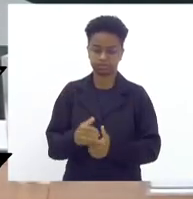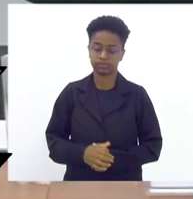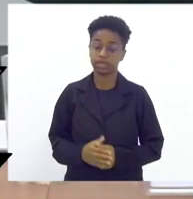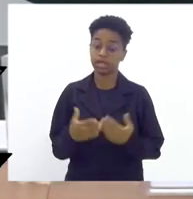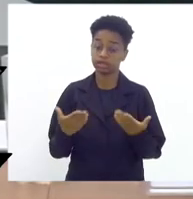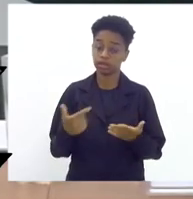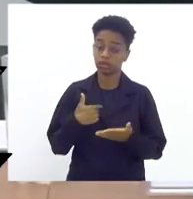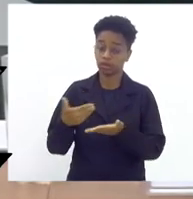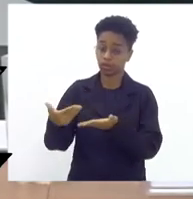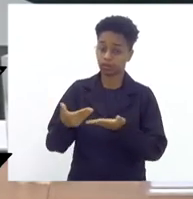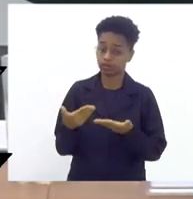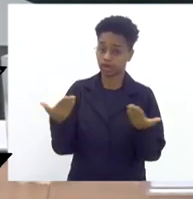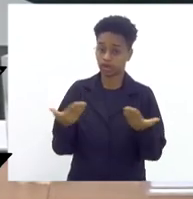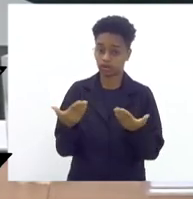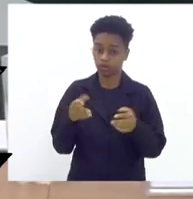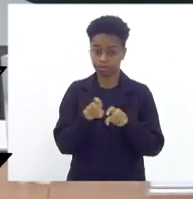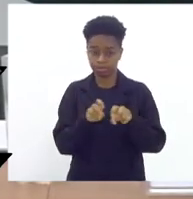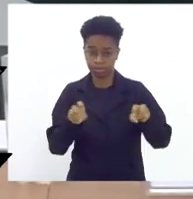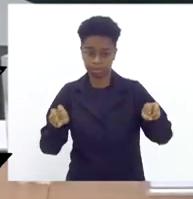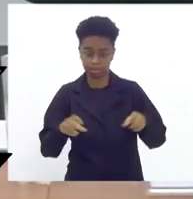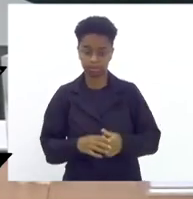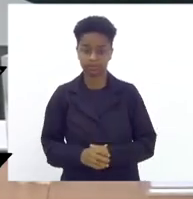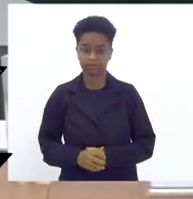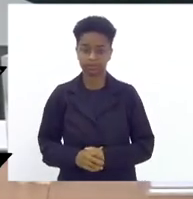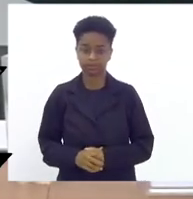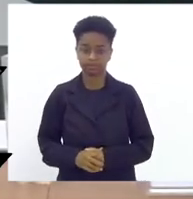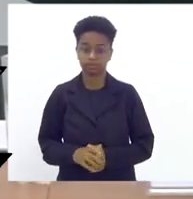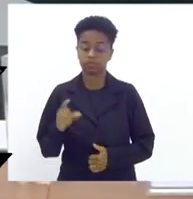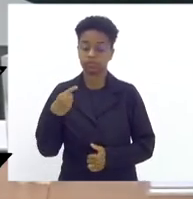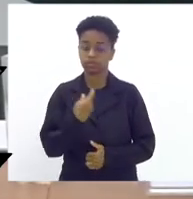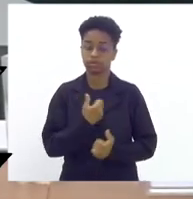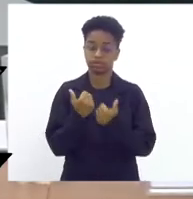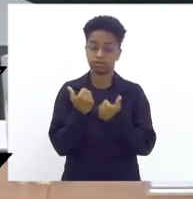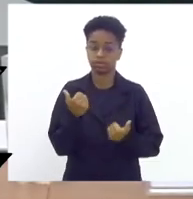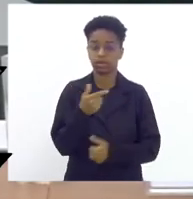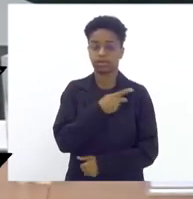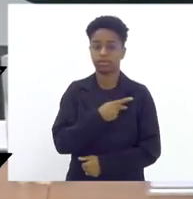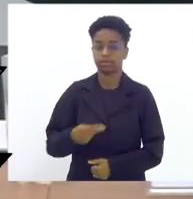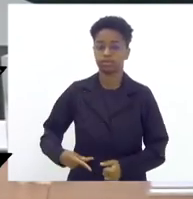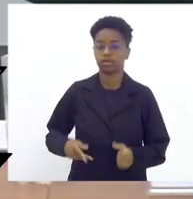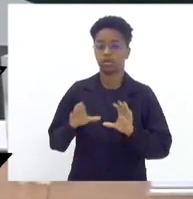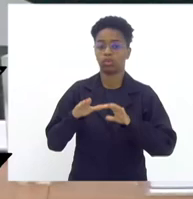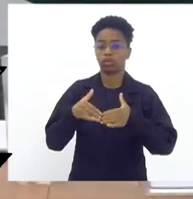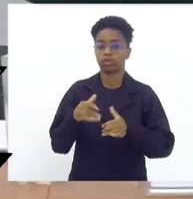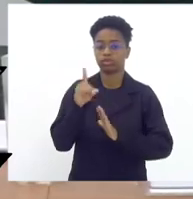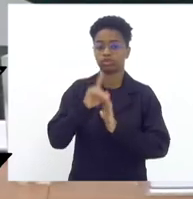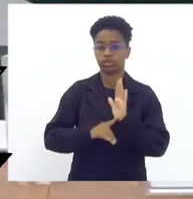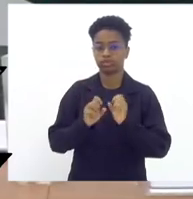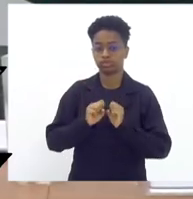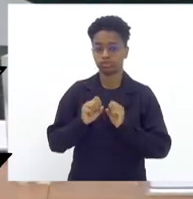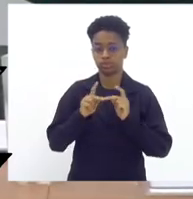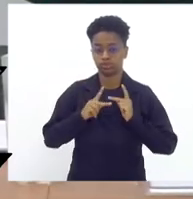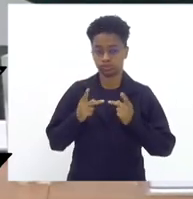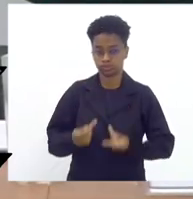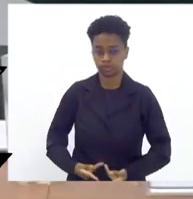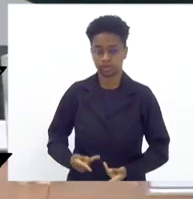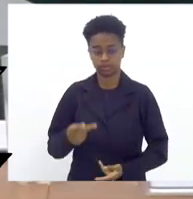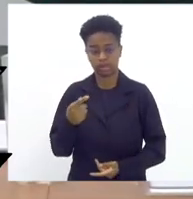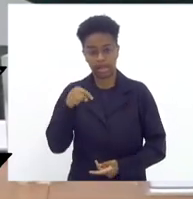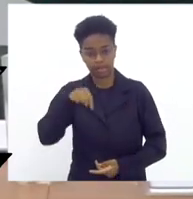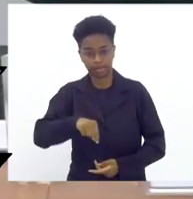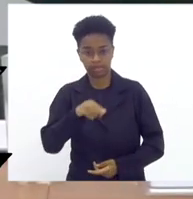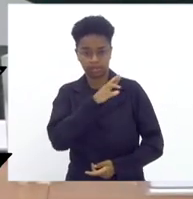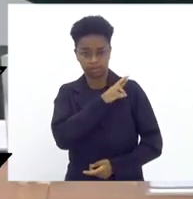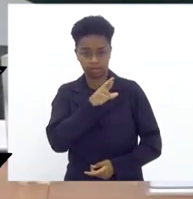chamaria aqui para compor a mesa a nossa vice presidenta da comissão de defesa dos Direitos Humanos da Câmara do Rio a